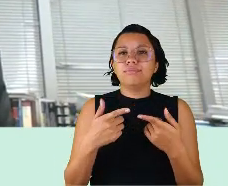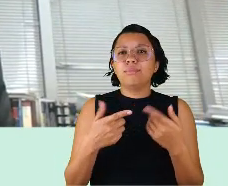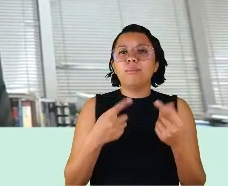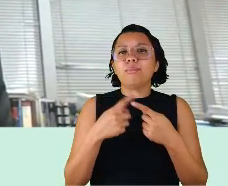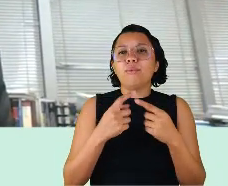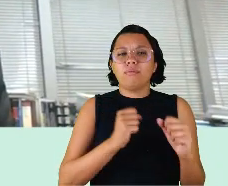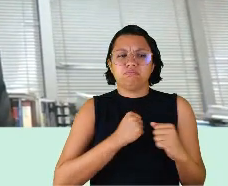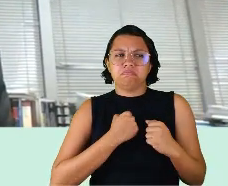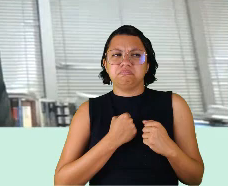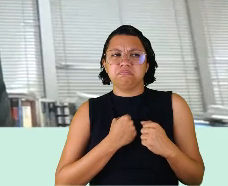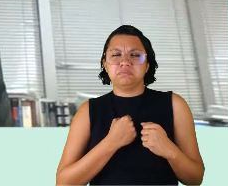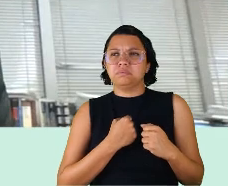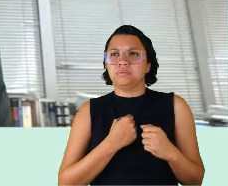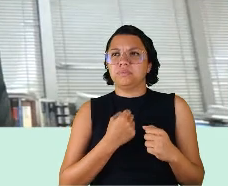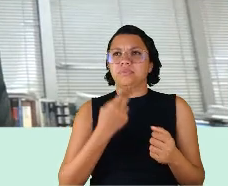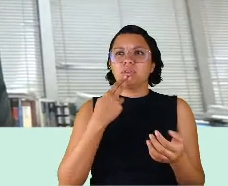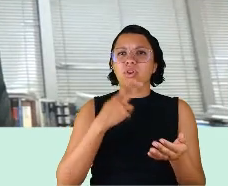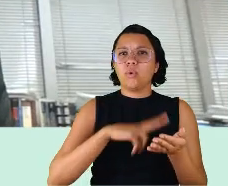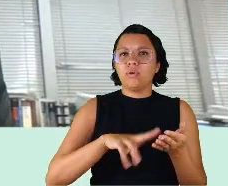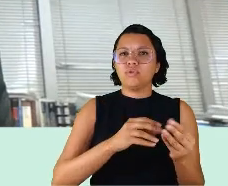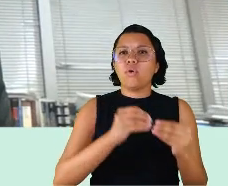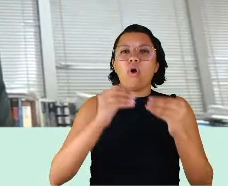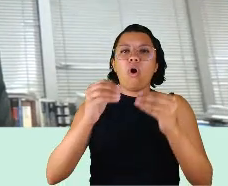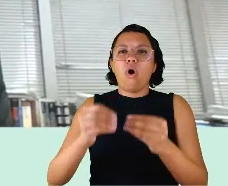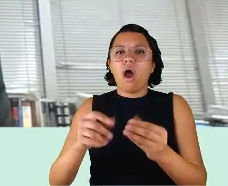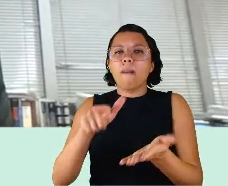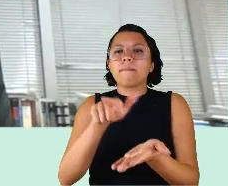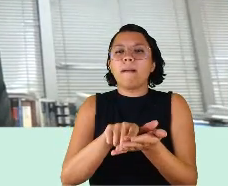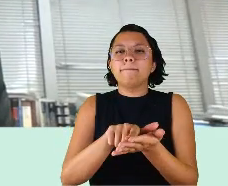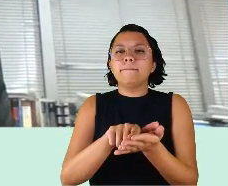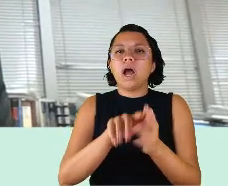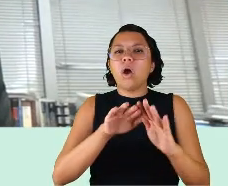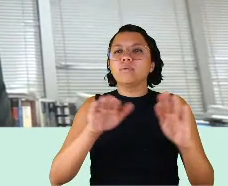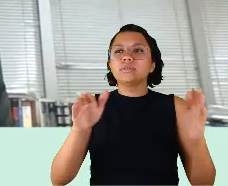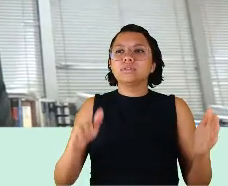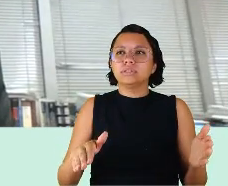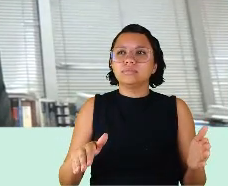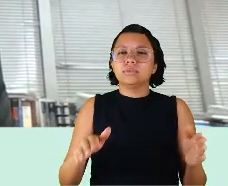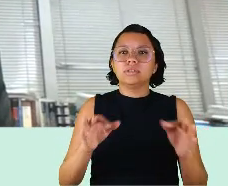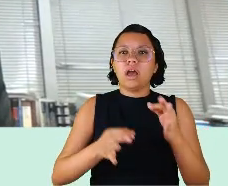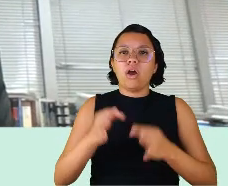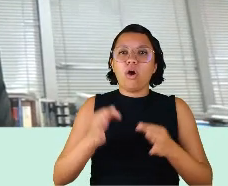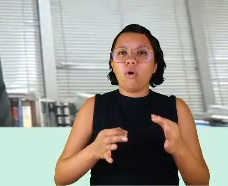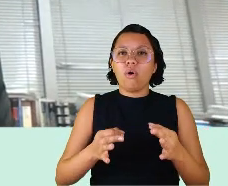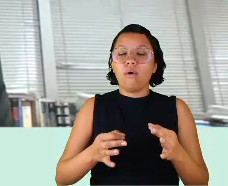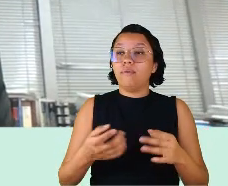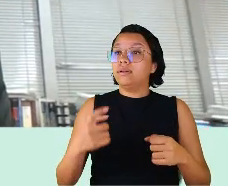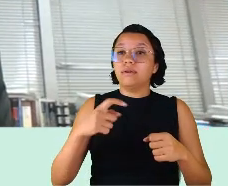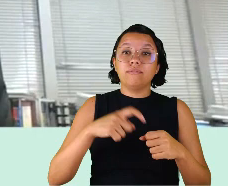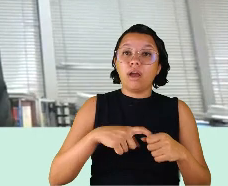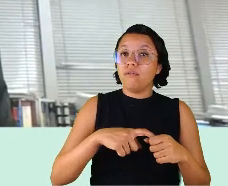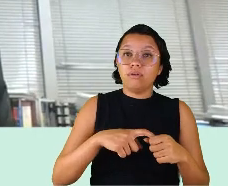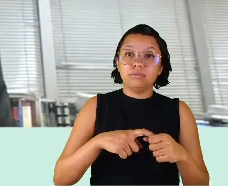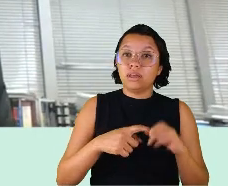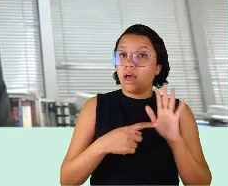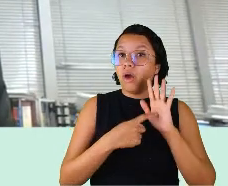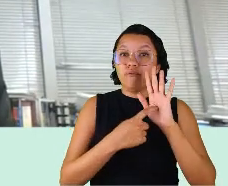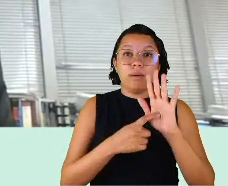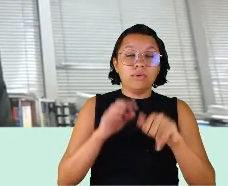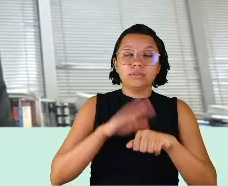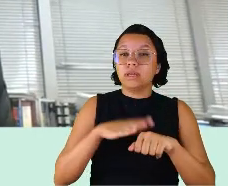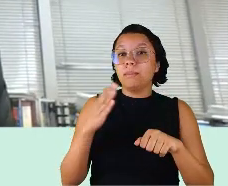no papel e punham em cima da mesa do juiz para ele ler, ele não vai voltar, ele não vai mais aparecer